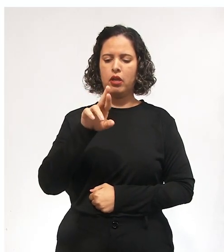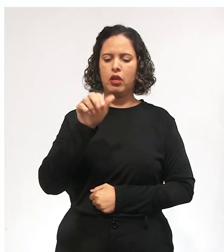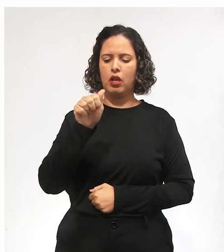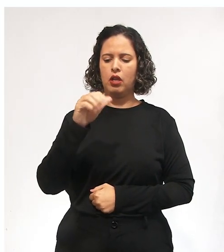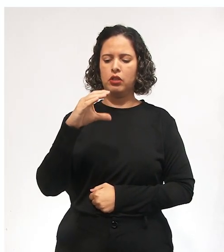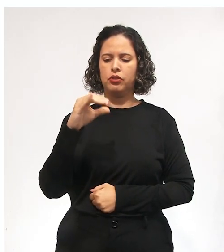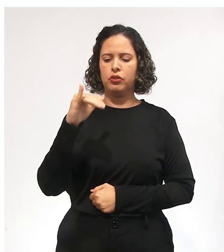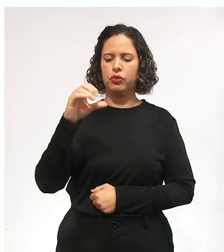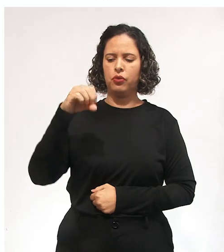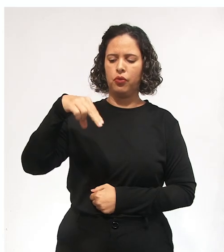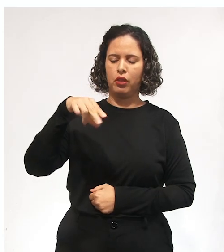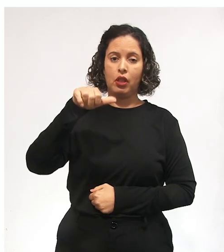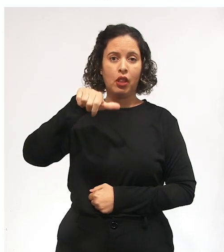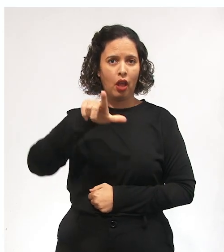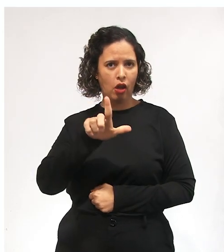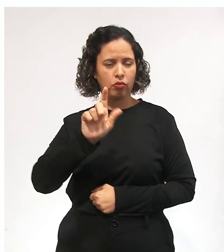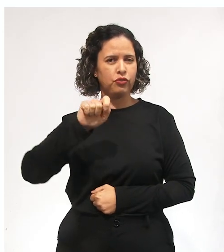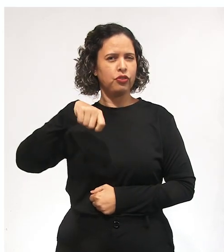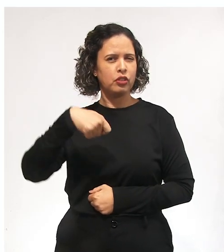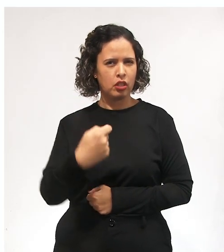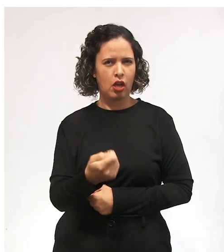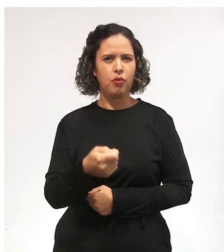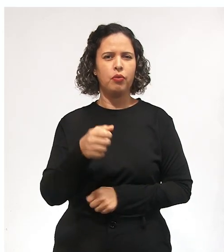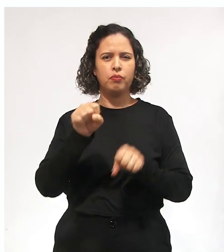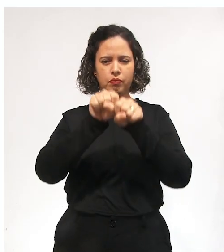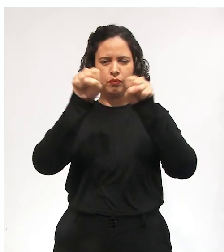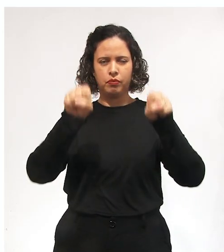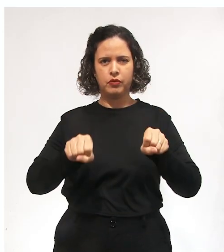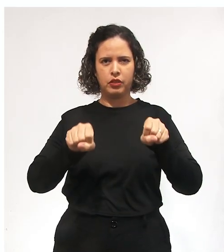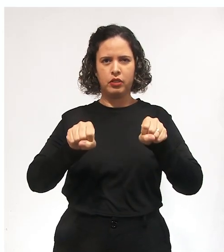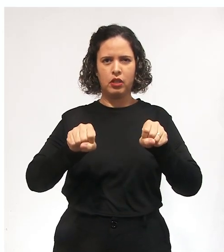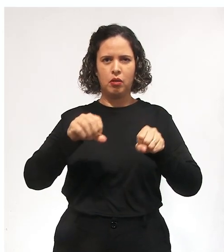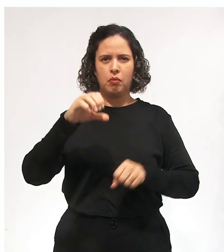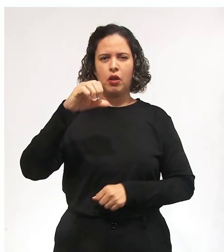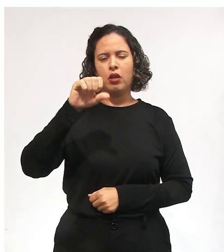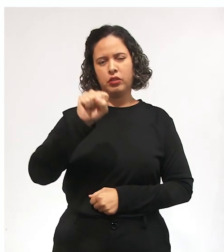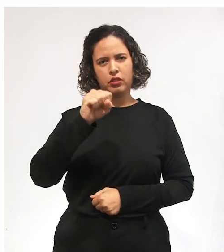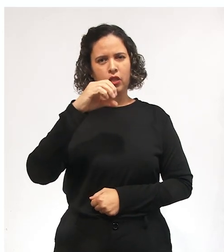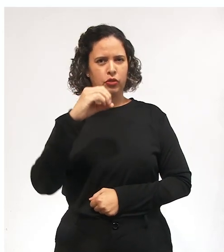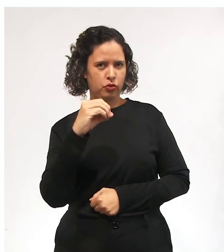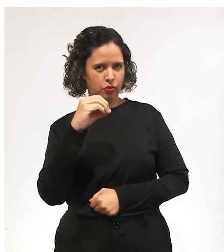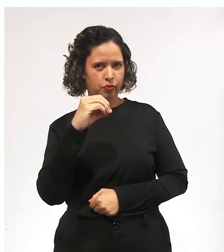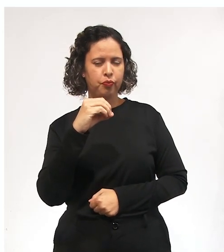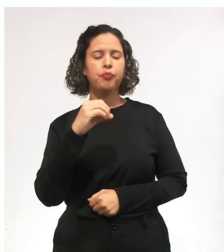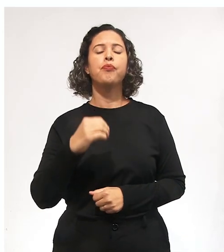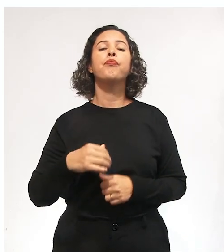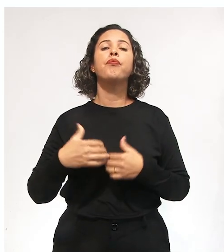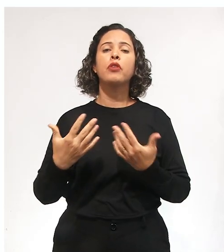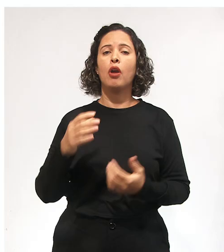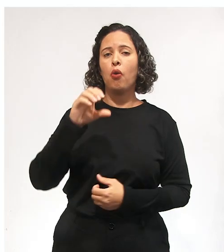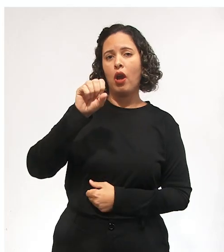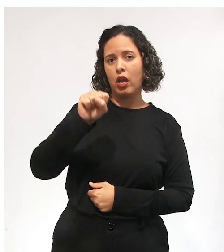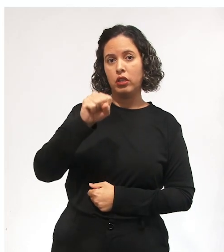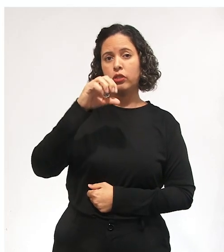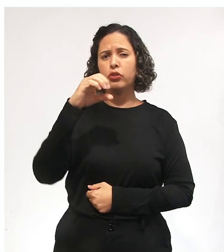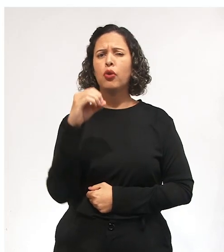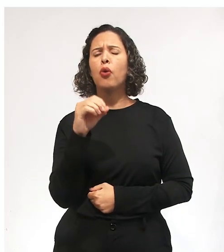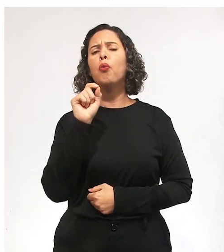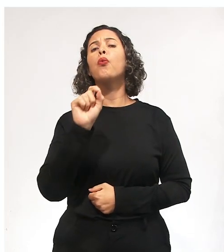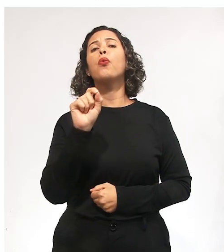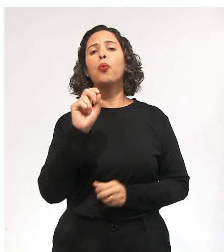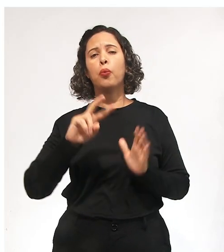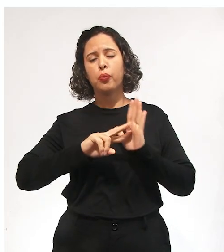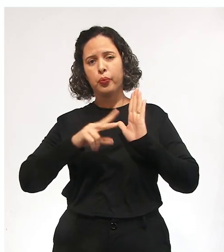operacionar. Então, eu tenho todos aqueles elementos, aqueles componentes que eu te apresentei. Então, o sistema operacional, ele vai ser o